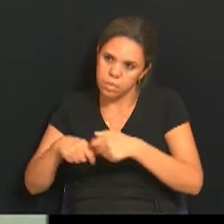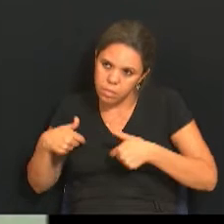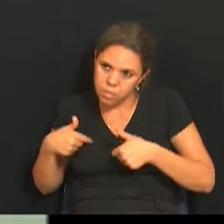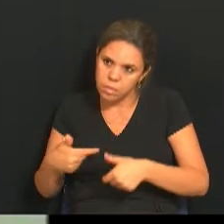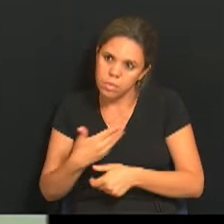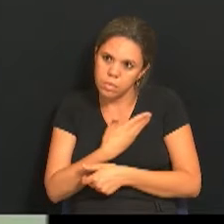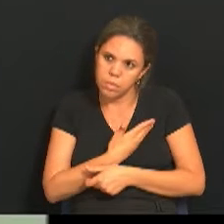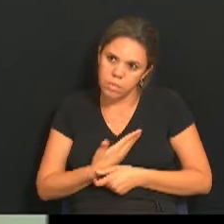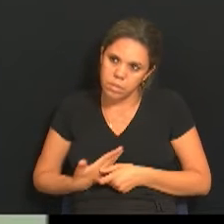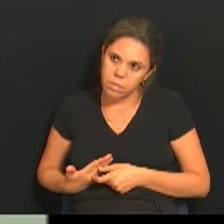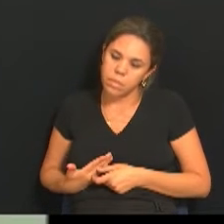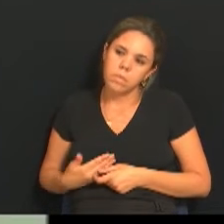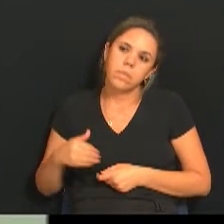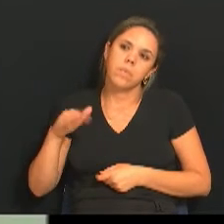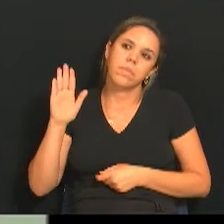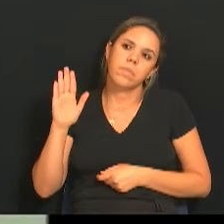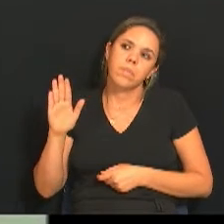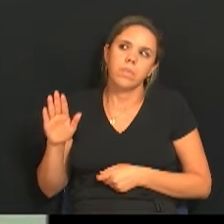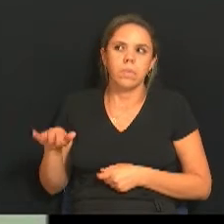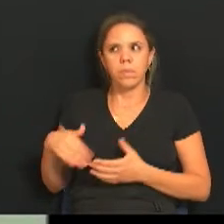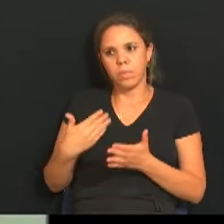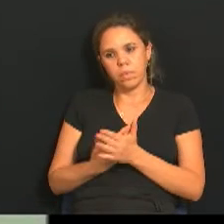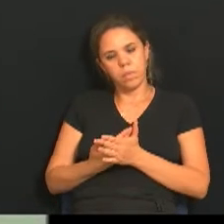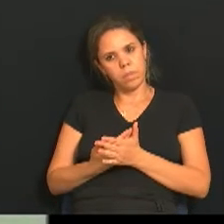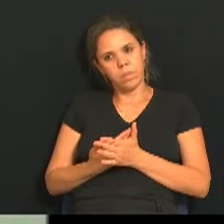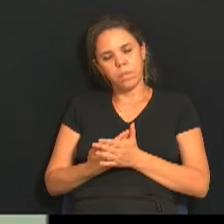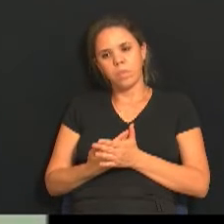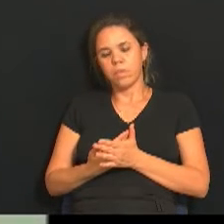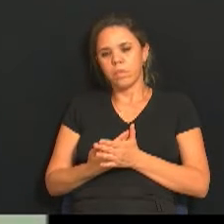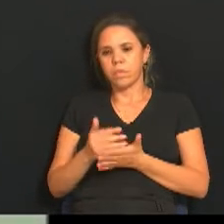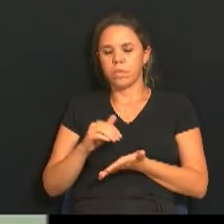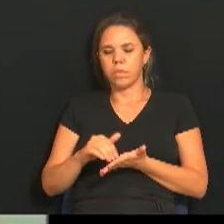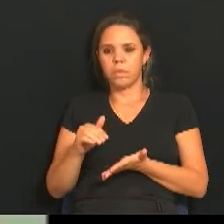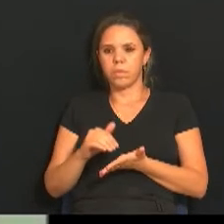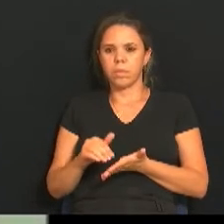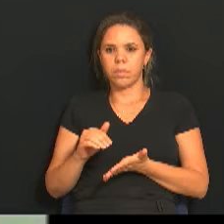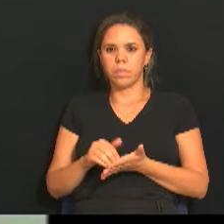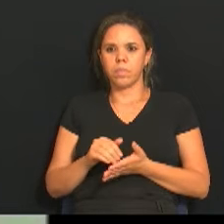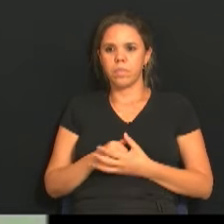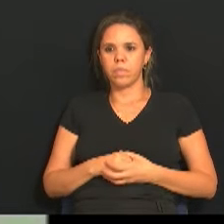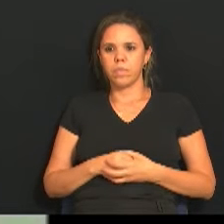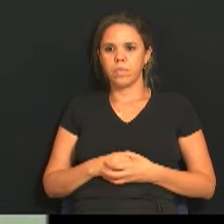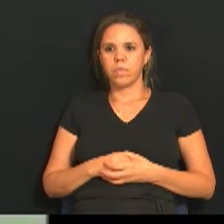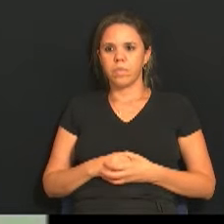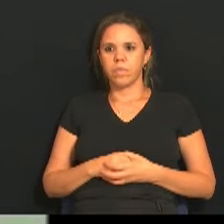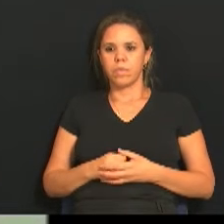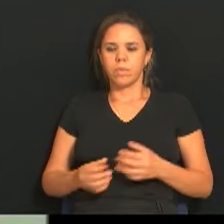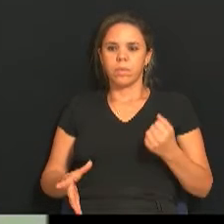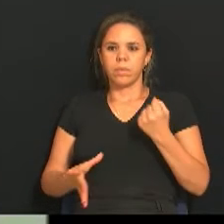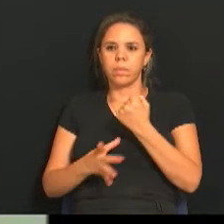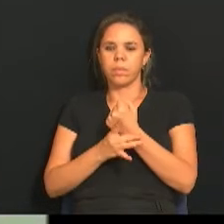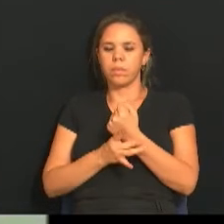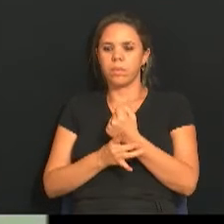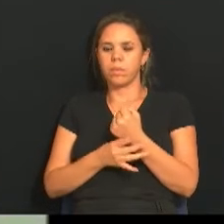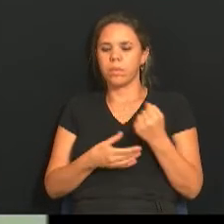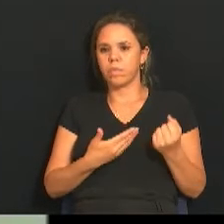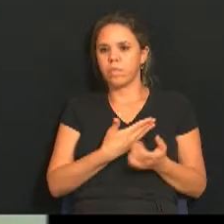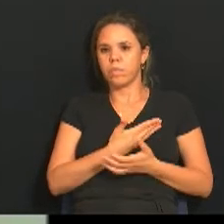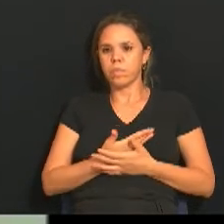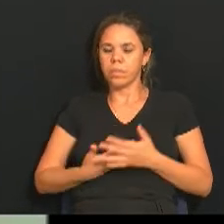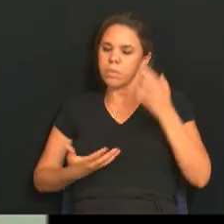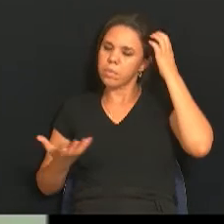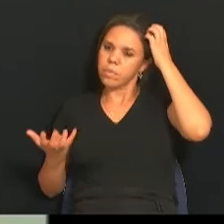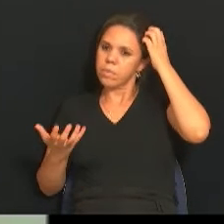público, para mais até, e separada por secretarias. Mas, em relação à segurança pública, eu queria